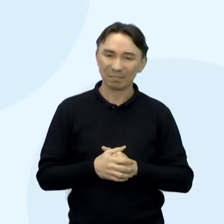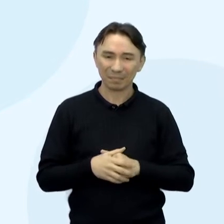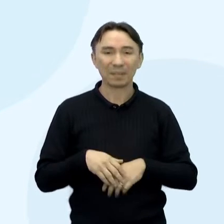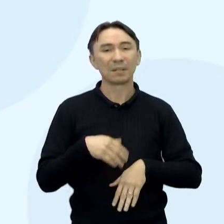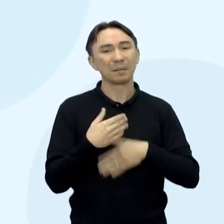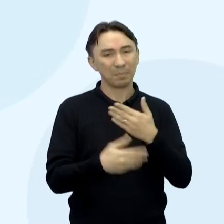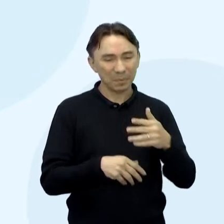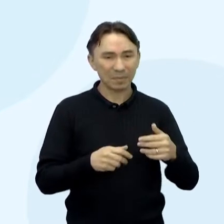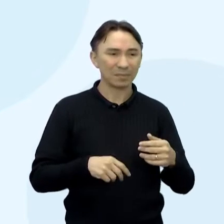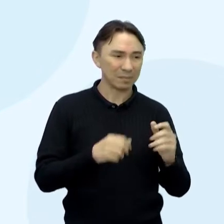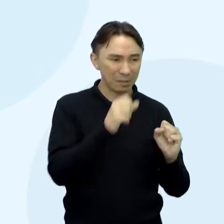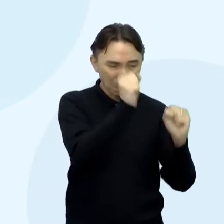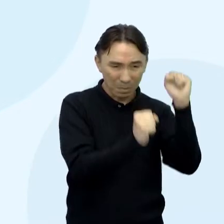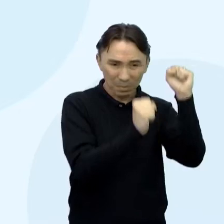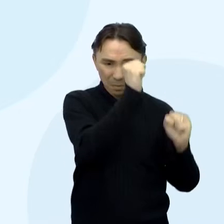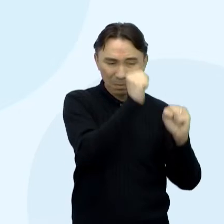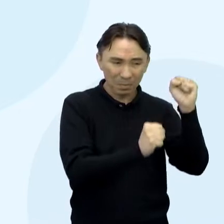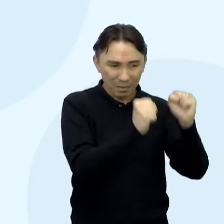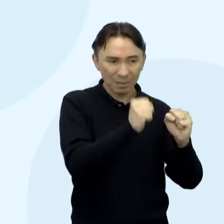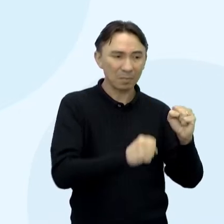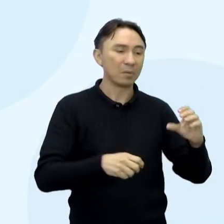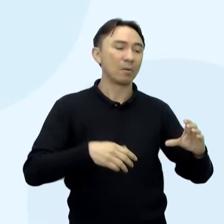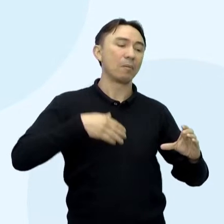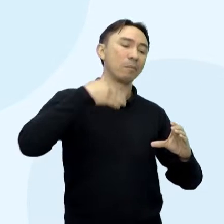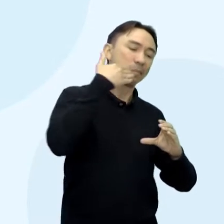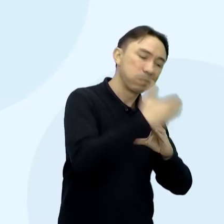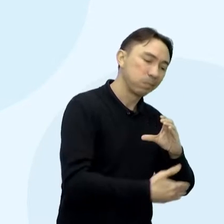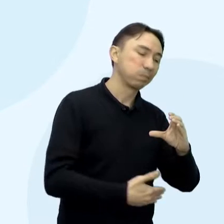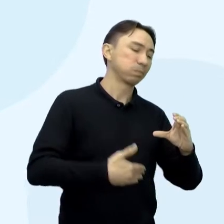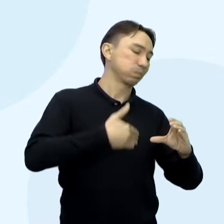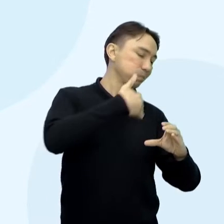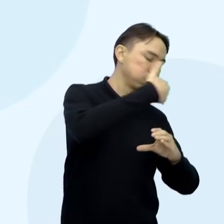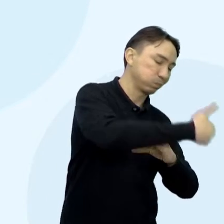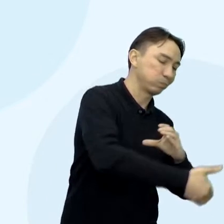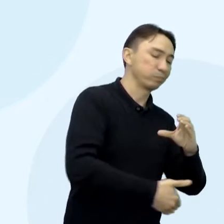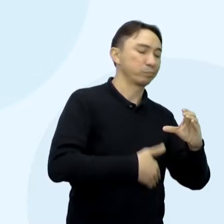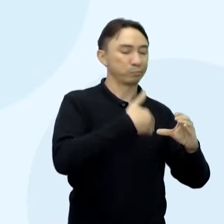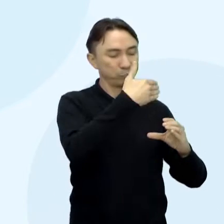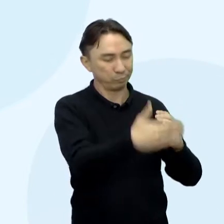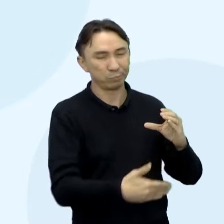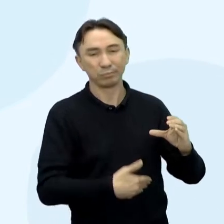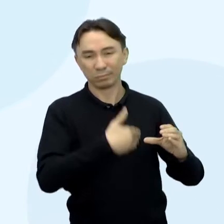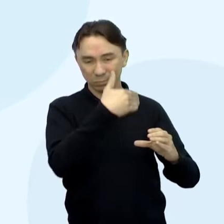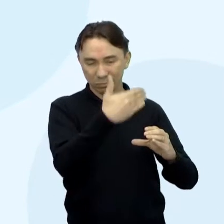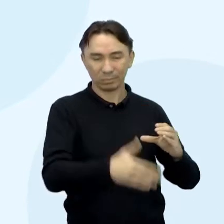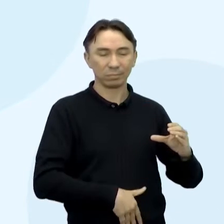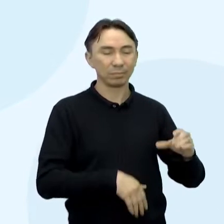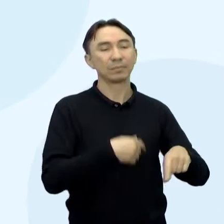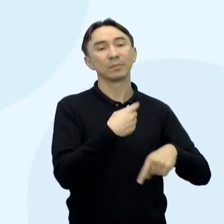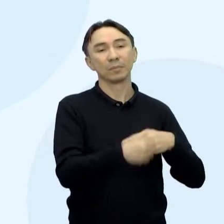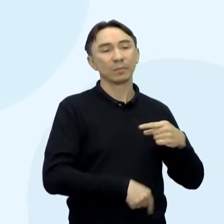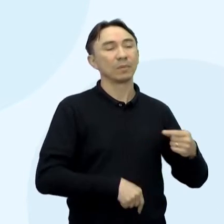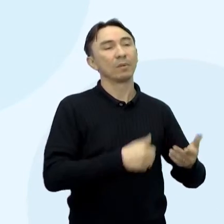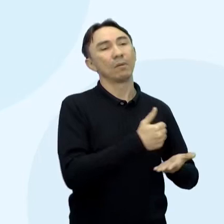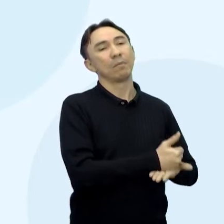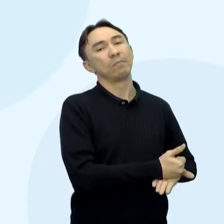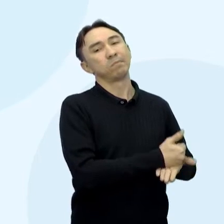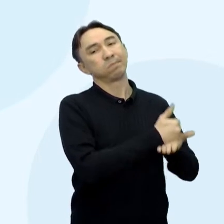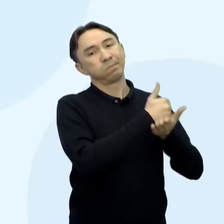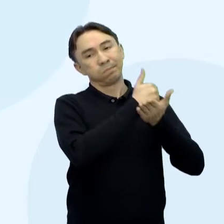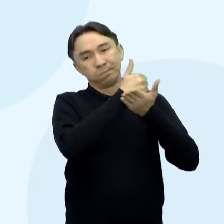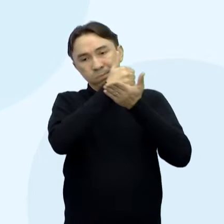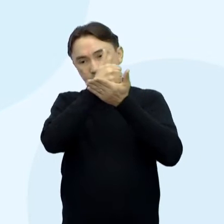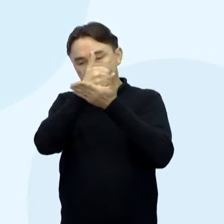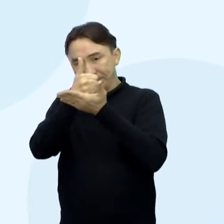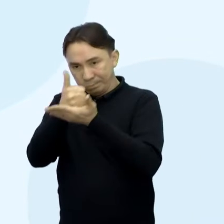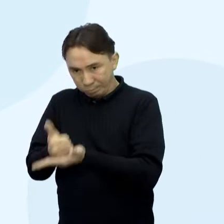em fardos, em pallets, armazenado, tá? Levado a um centro de distribuição através do transporte,